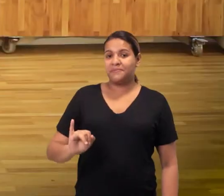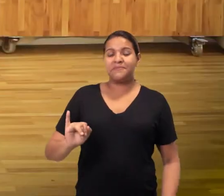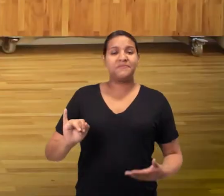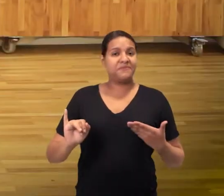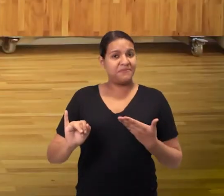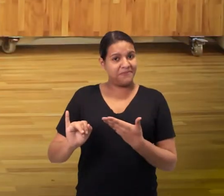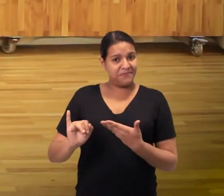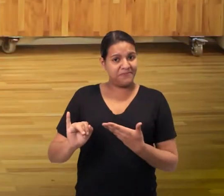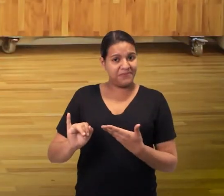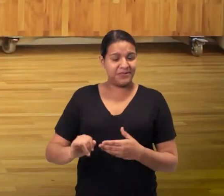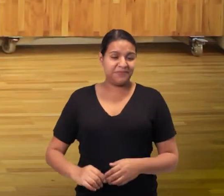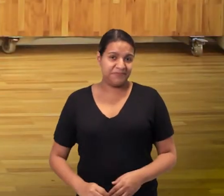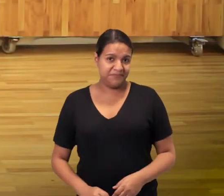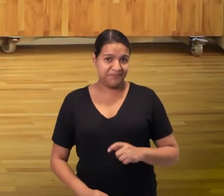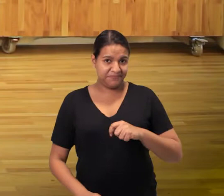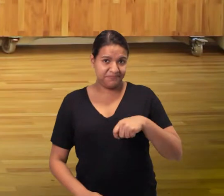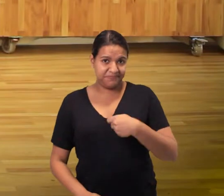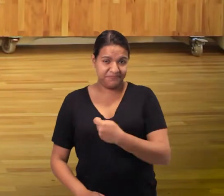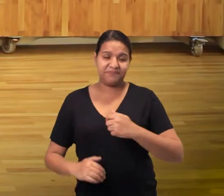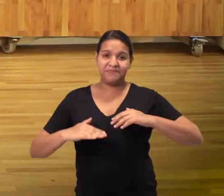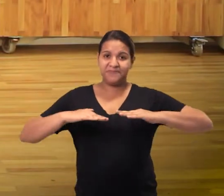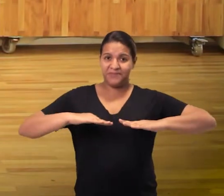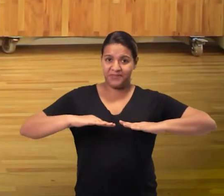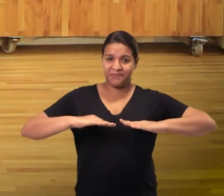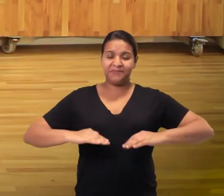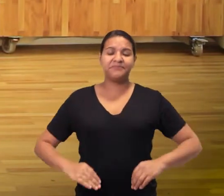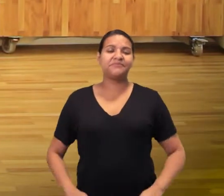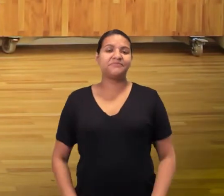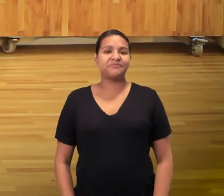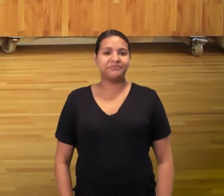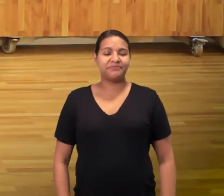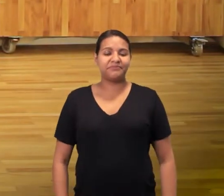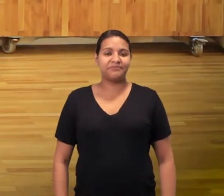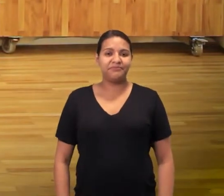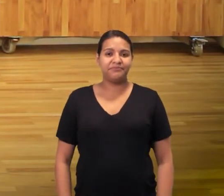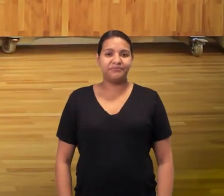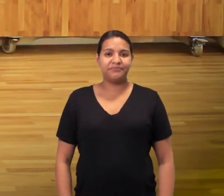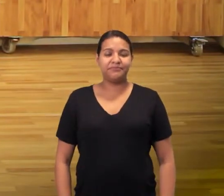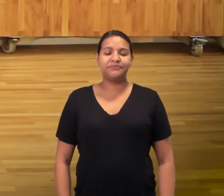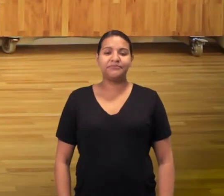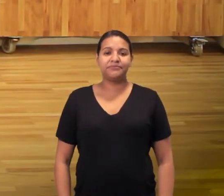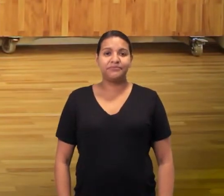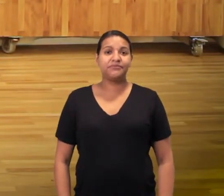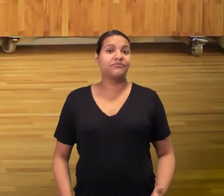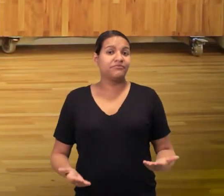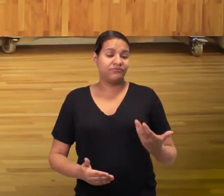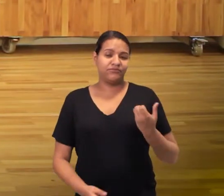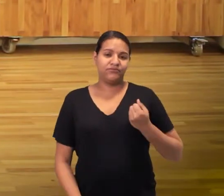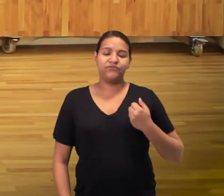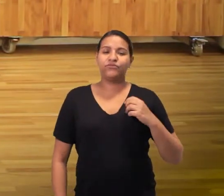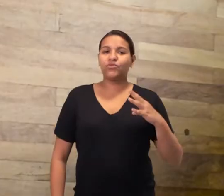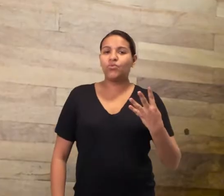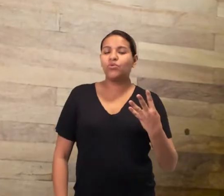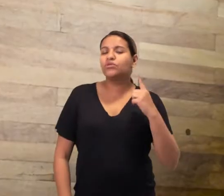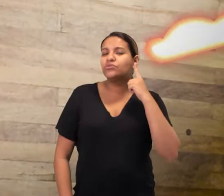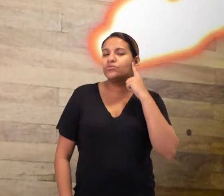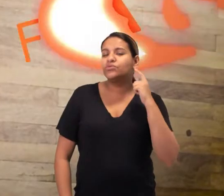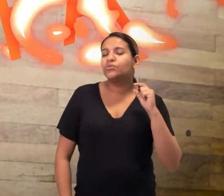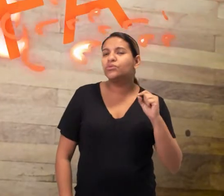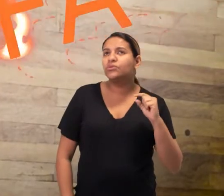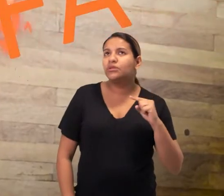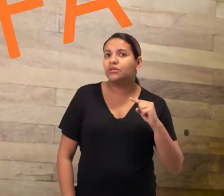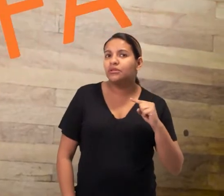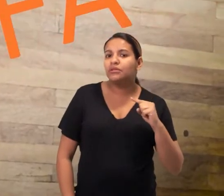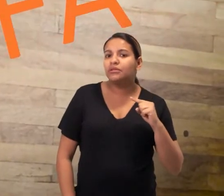Vamos chamar este som de Mi. Próxima tampinha, número 4, que vai ser esse som aqui.